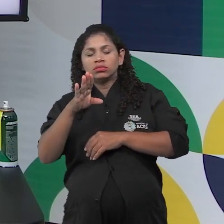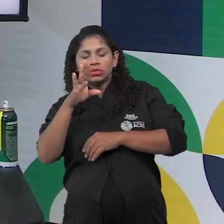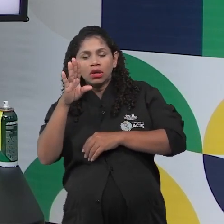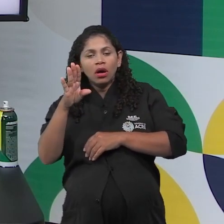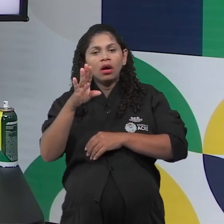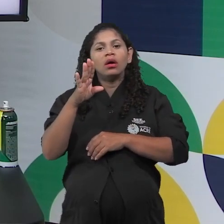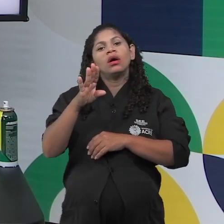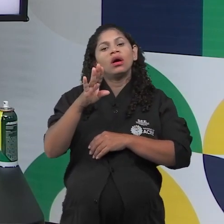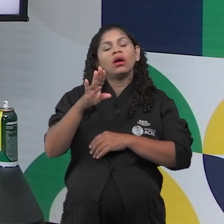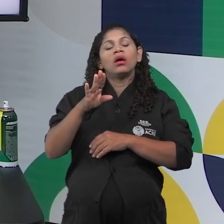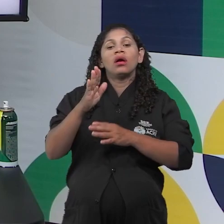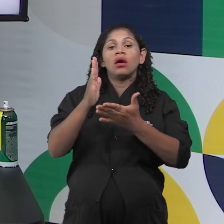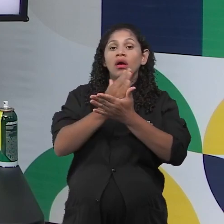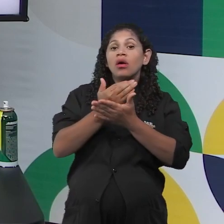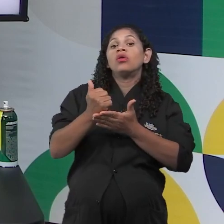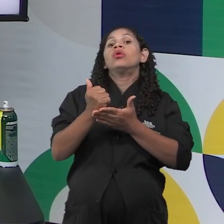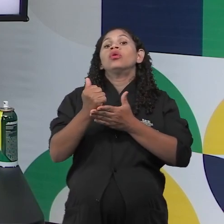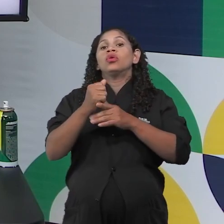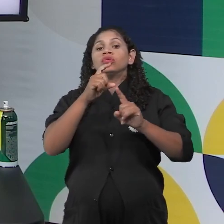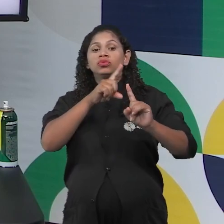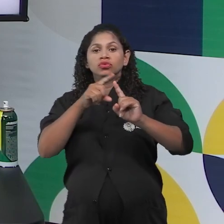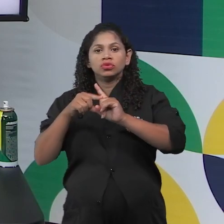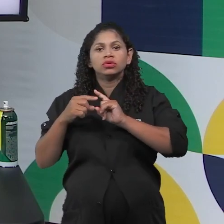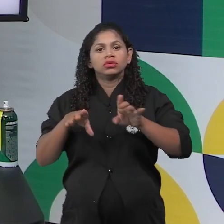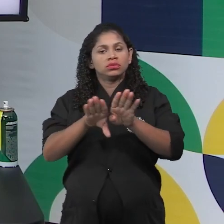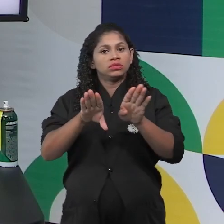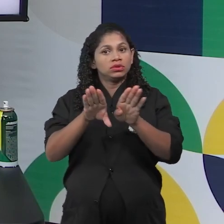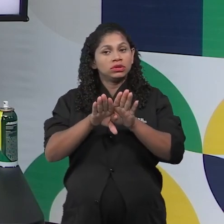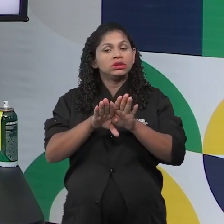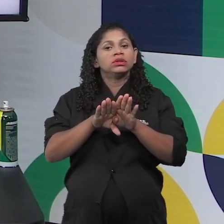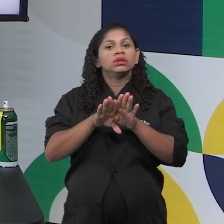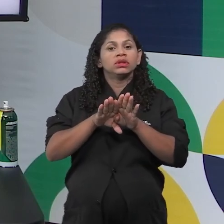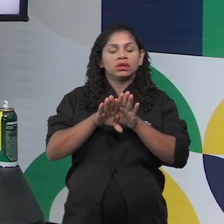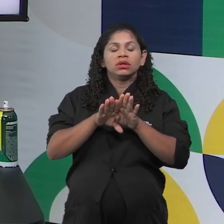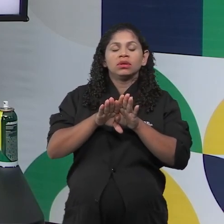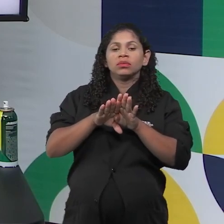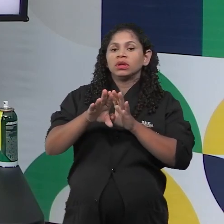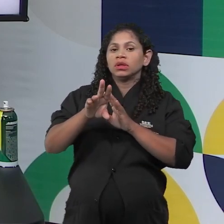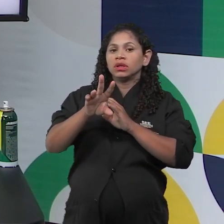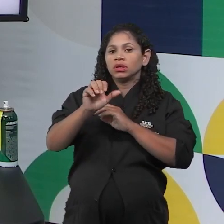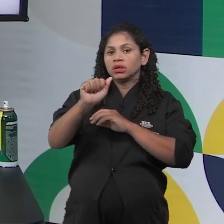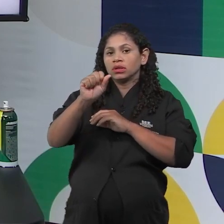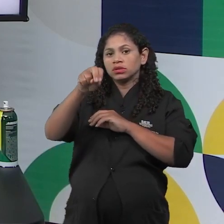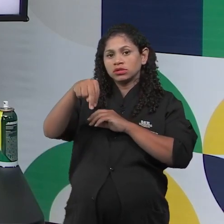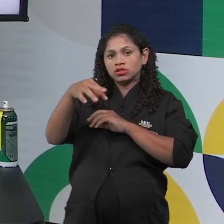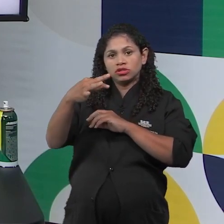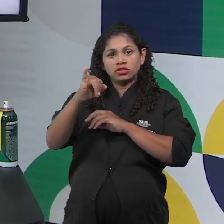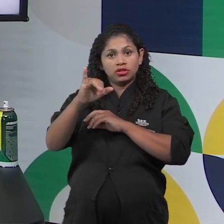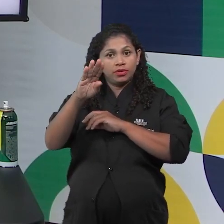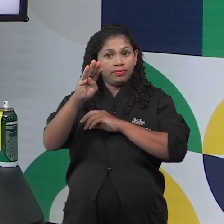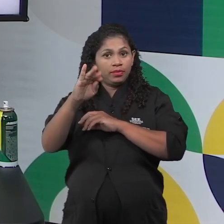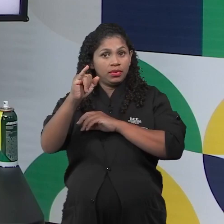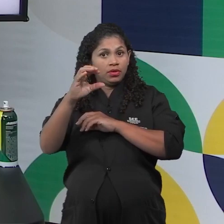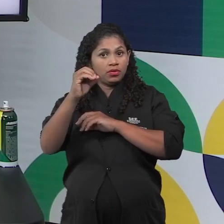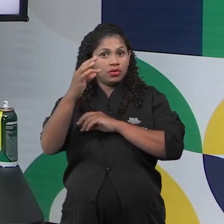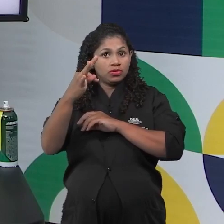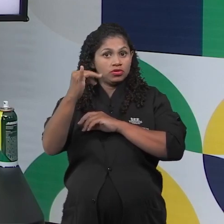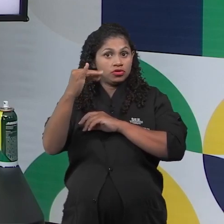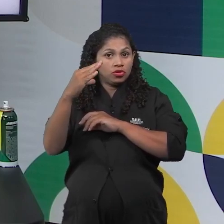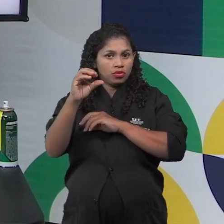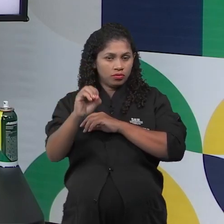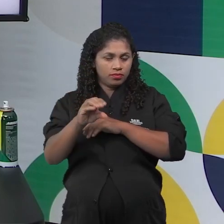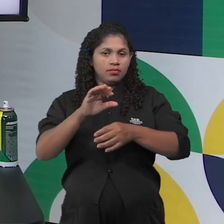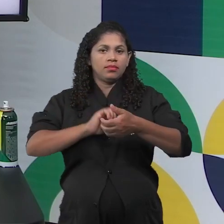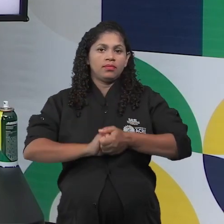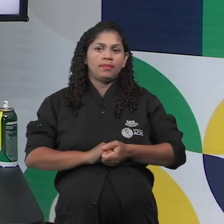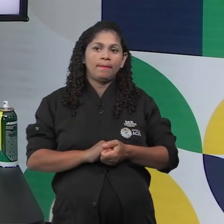de antibióticos também que só podem ser feitos de forma intravenosa. E aí, depois a gente tem os medicamentos subcutâneos, que é